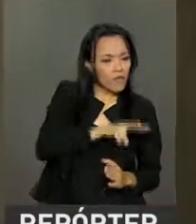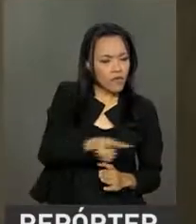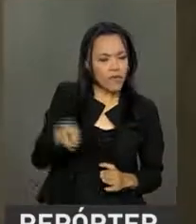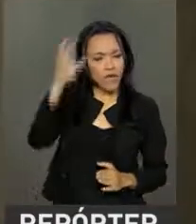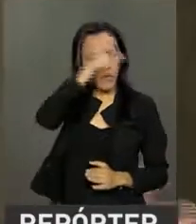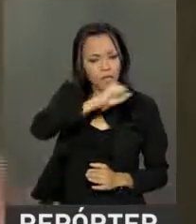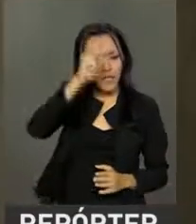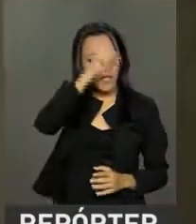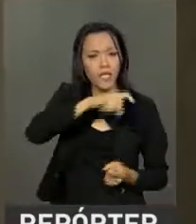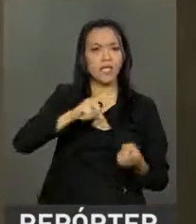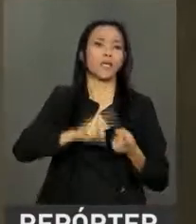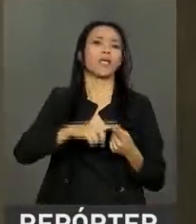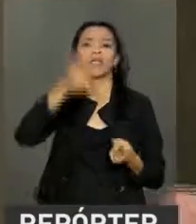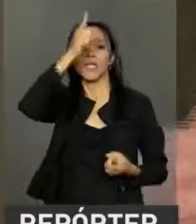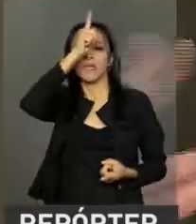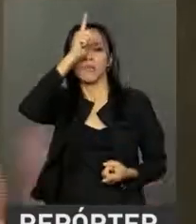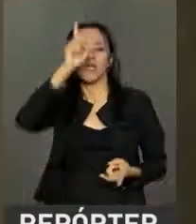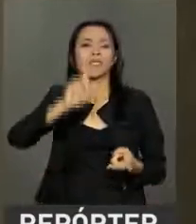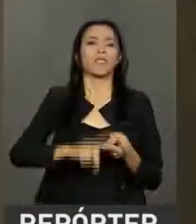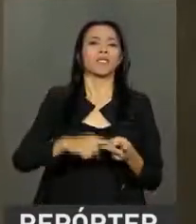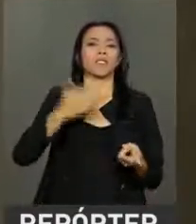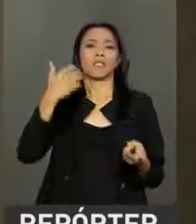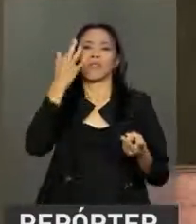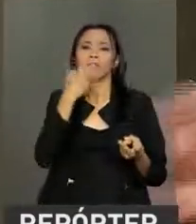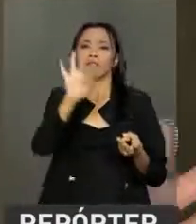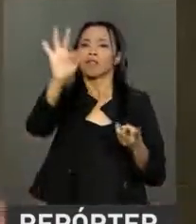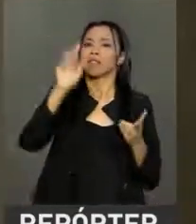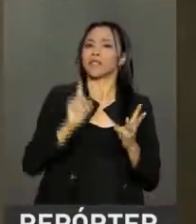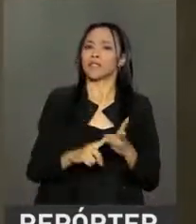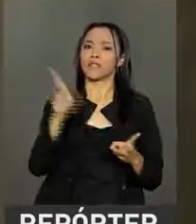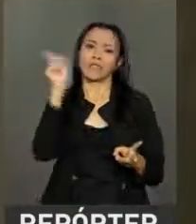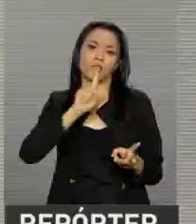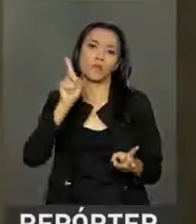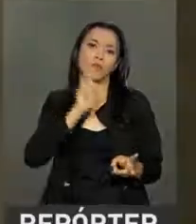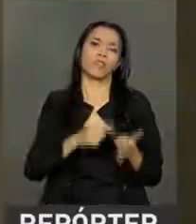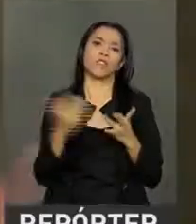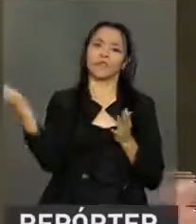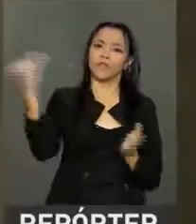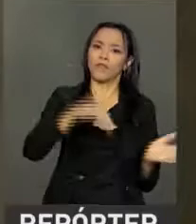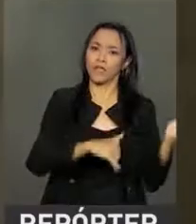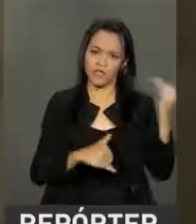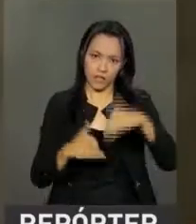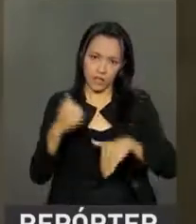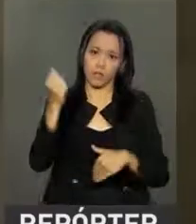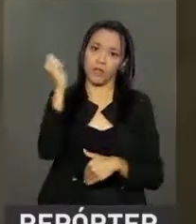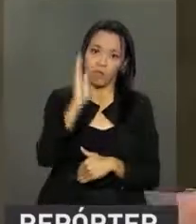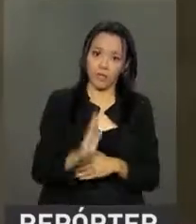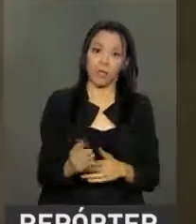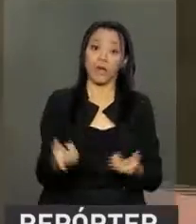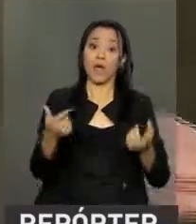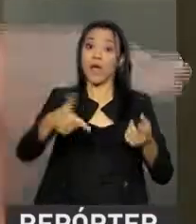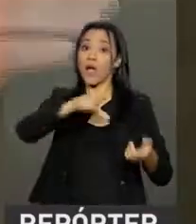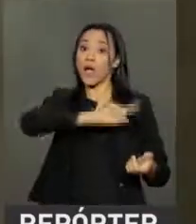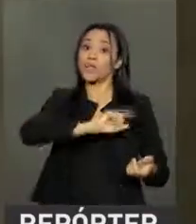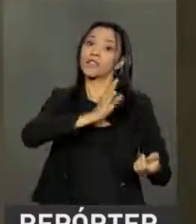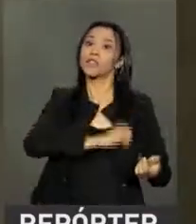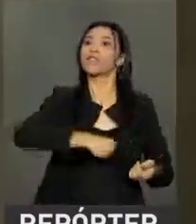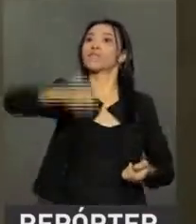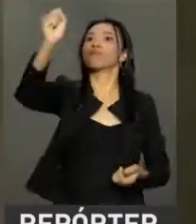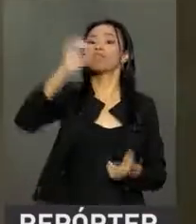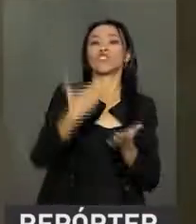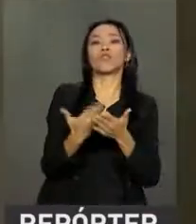da holanda da alemanha da frança dos estados unidos antes a gente mandava o filho estudar na europa